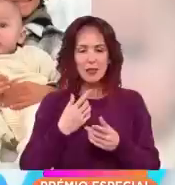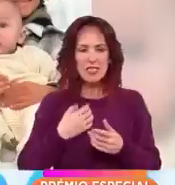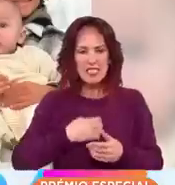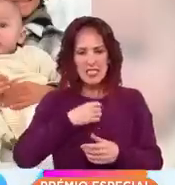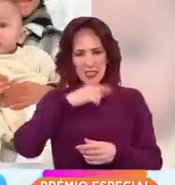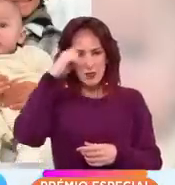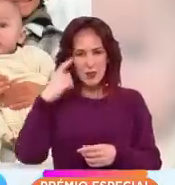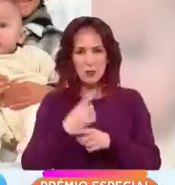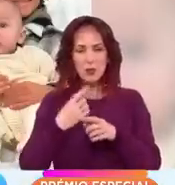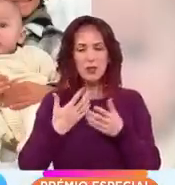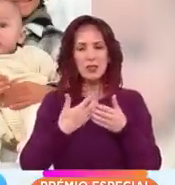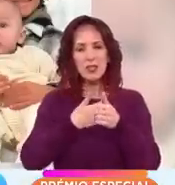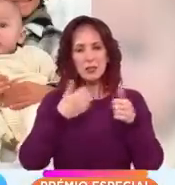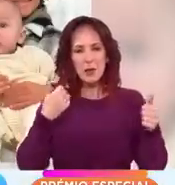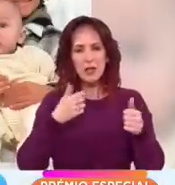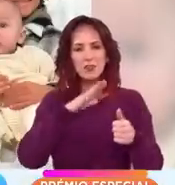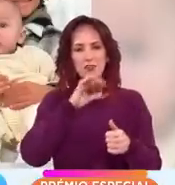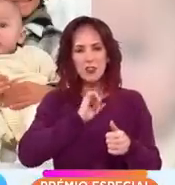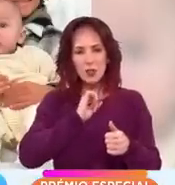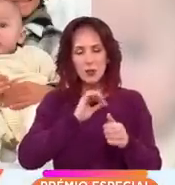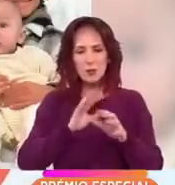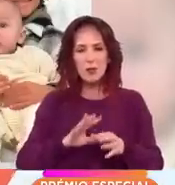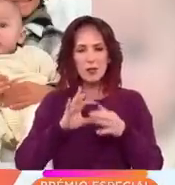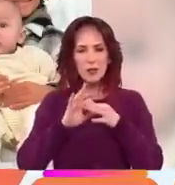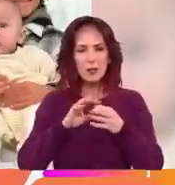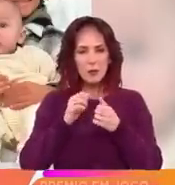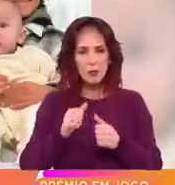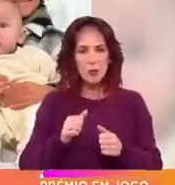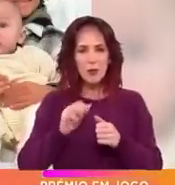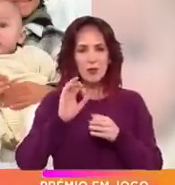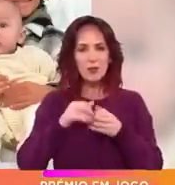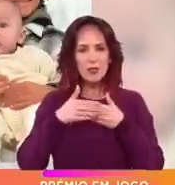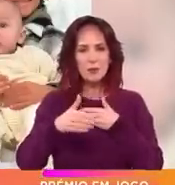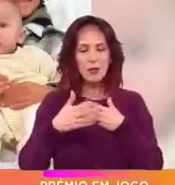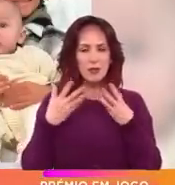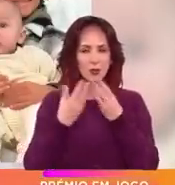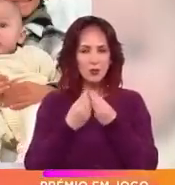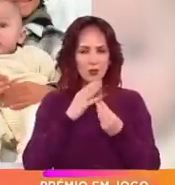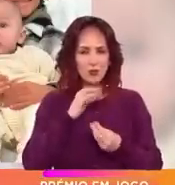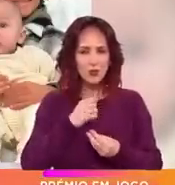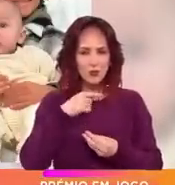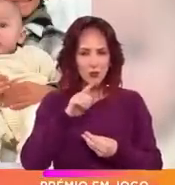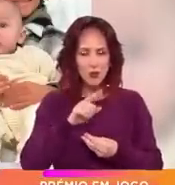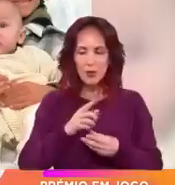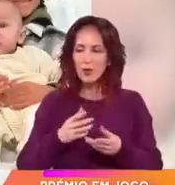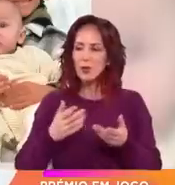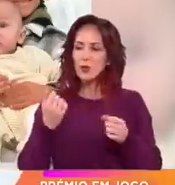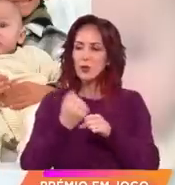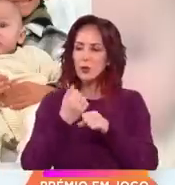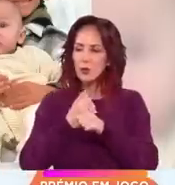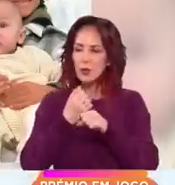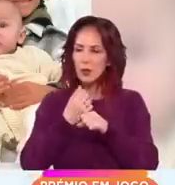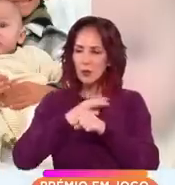pela distância que tenho com os meus filhotes, não é? Mas temos uma ótima relação, vou estar com eles já neste fim de semana, portanto acho que as coisas vão. O excesso de trabalho prejudica?